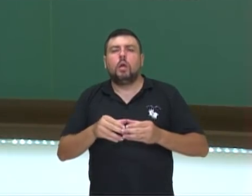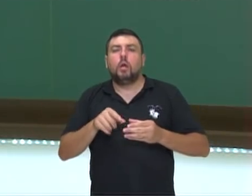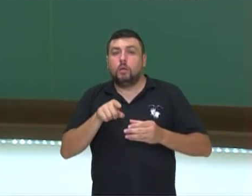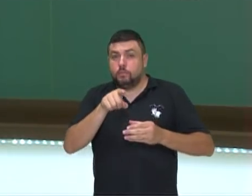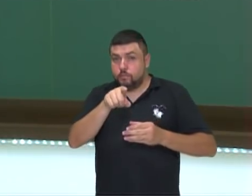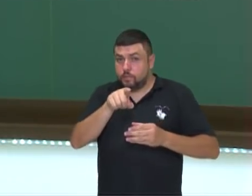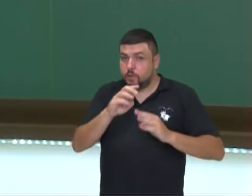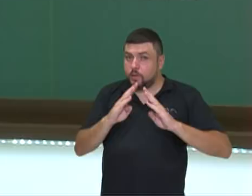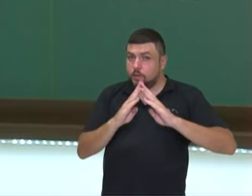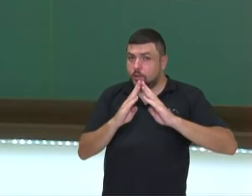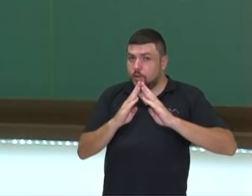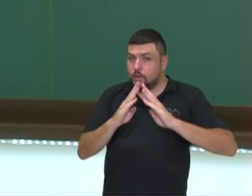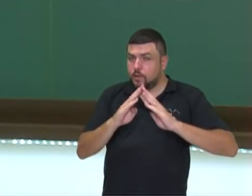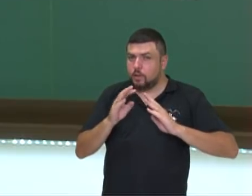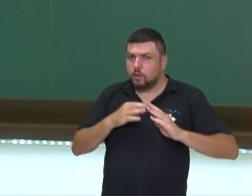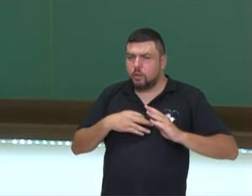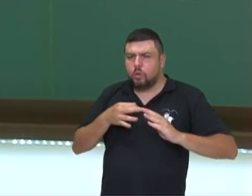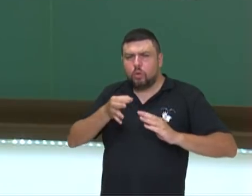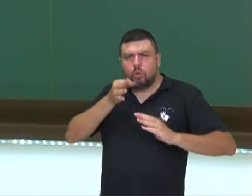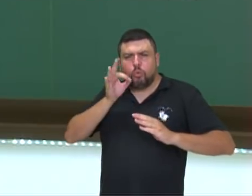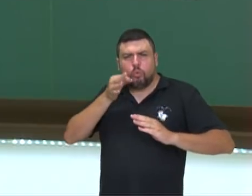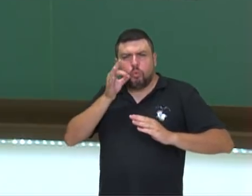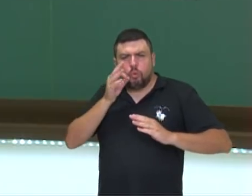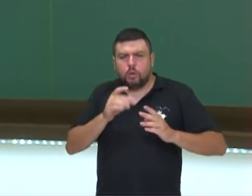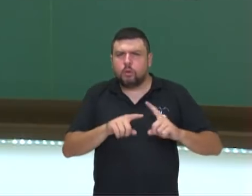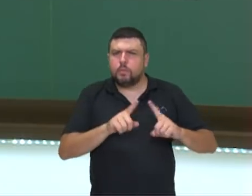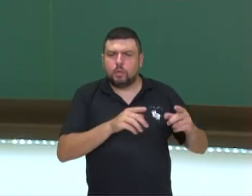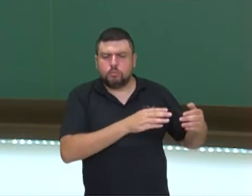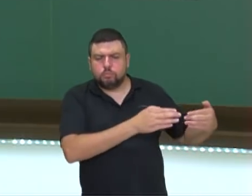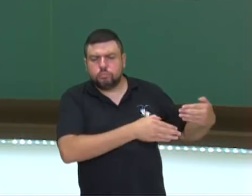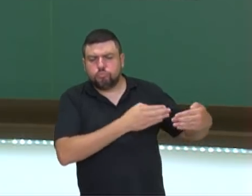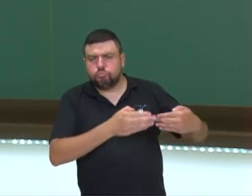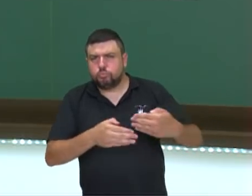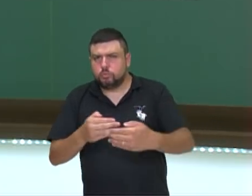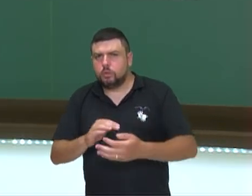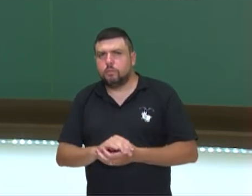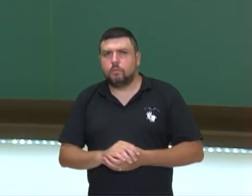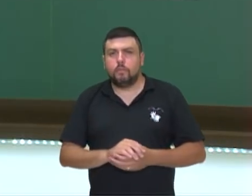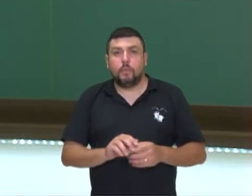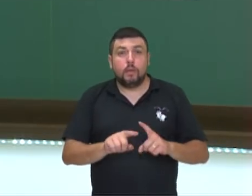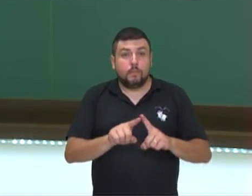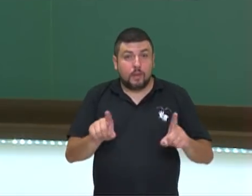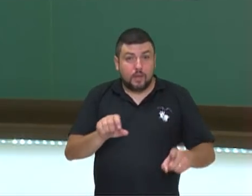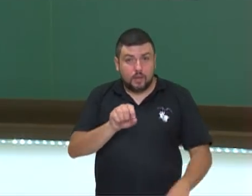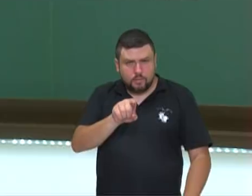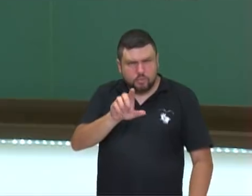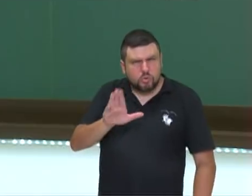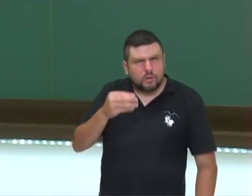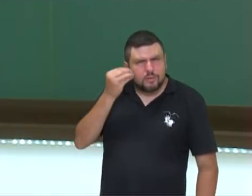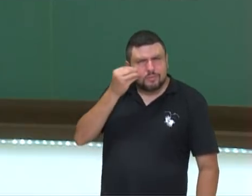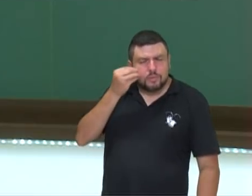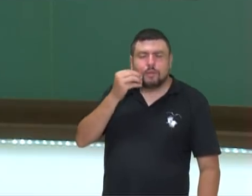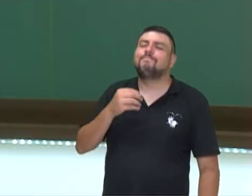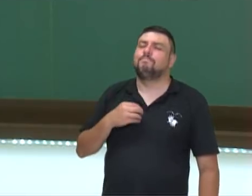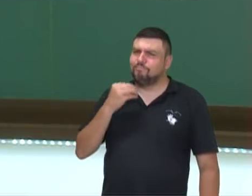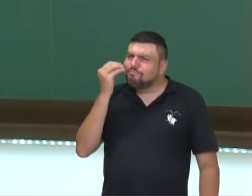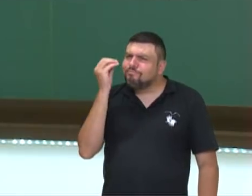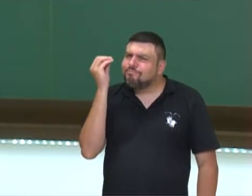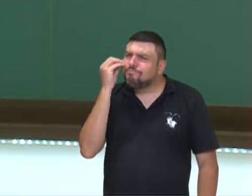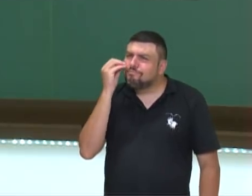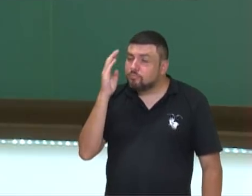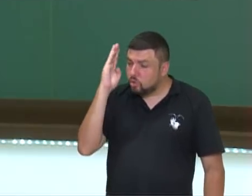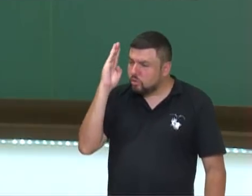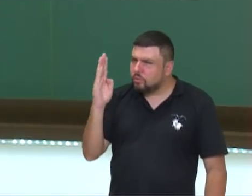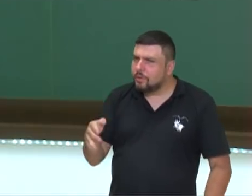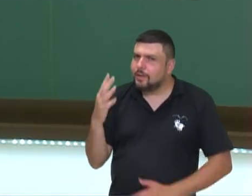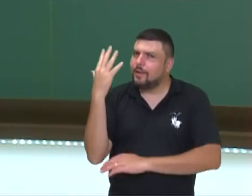sua casa já depois de todo esse processo. Mas, não sei se já teve oportunidade, se tiver um dia, experimente o café diretamente do pé,